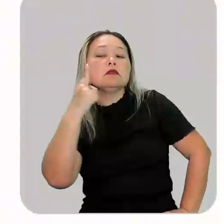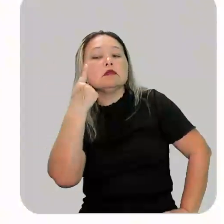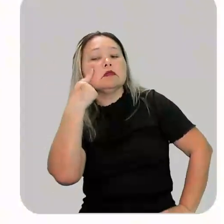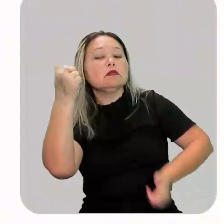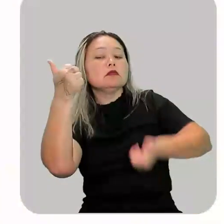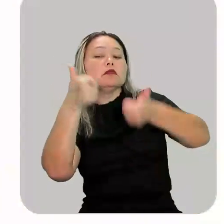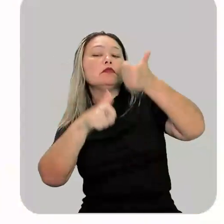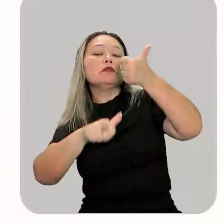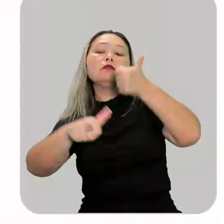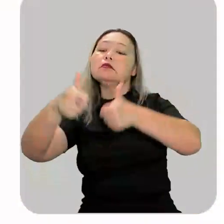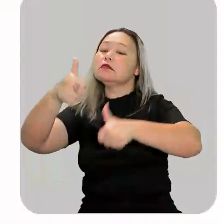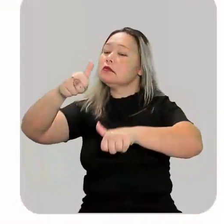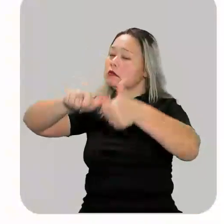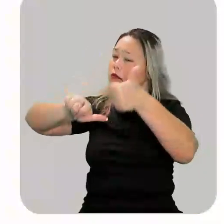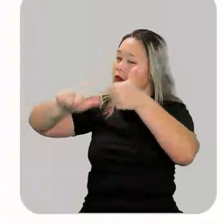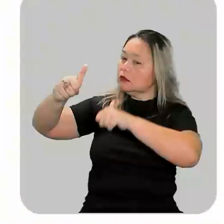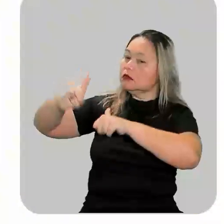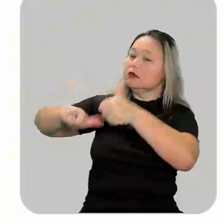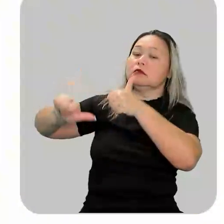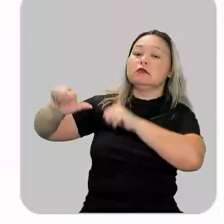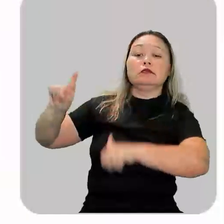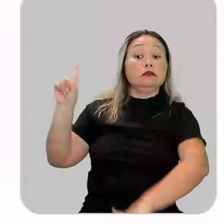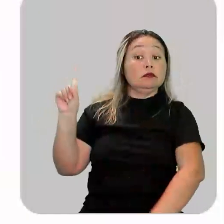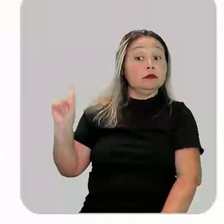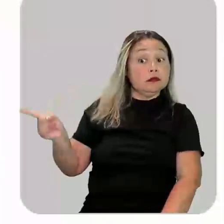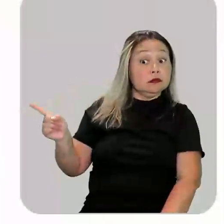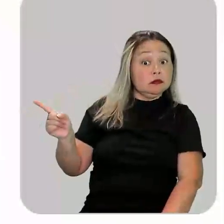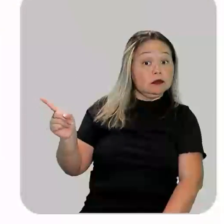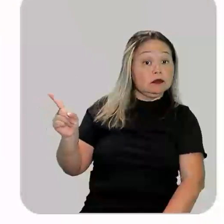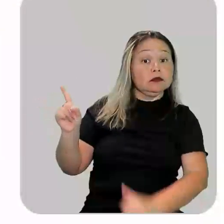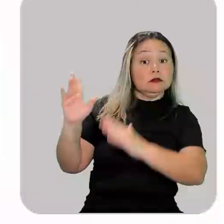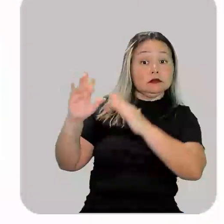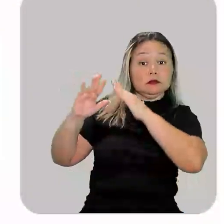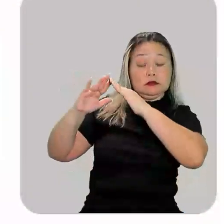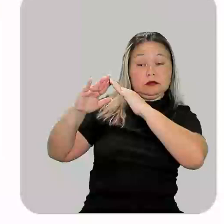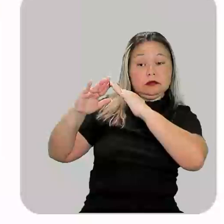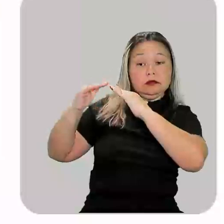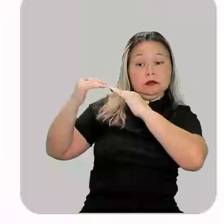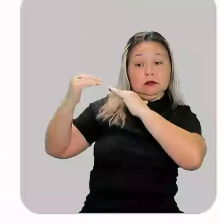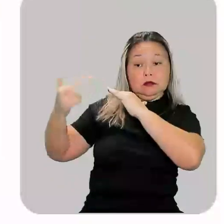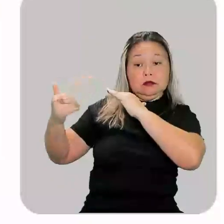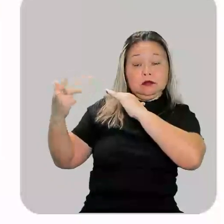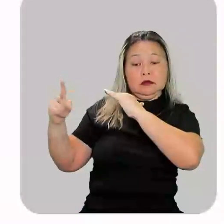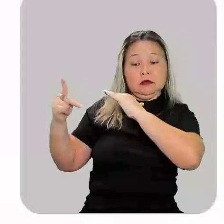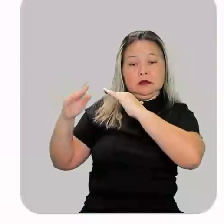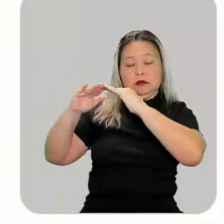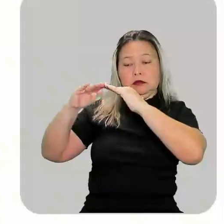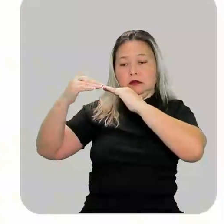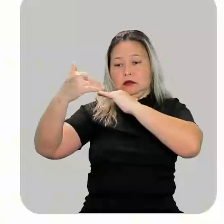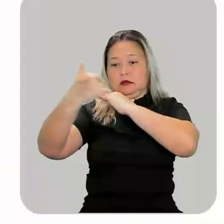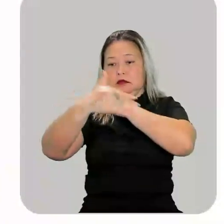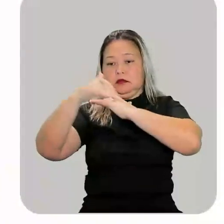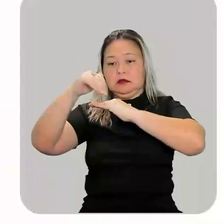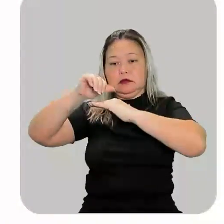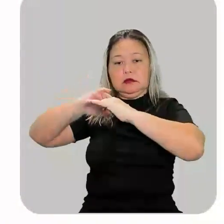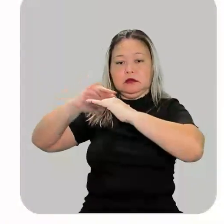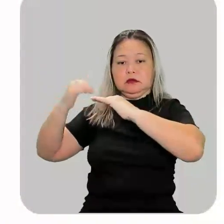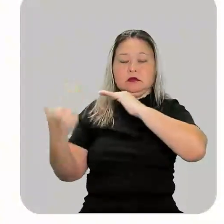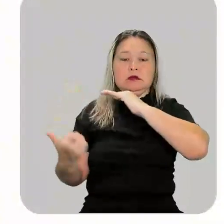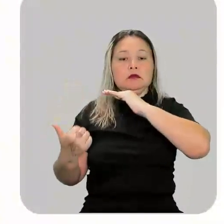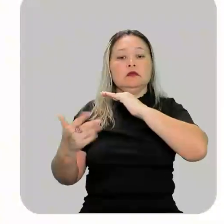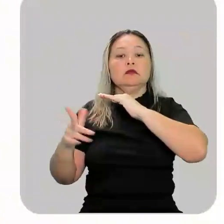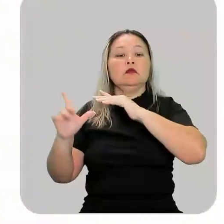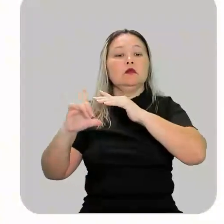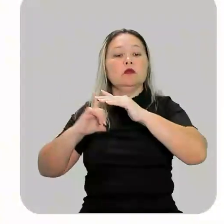uma análise. Faz uma análise. Vou voltar aqui, olha aqui, nossa casinha é essa, tá? E aqui você faz uma análise aí já.